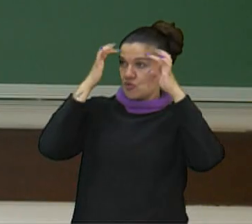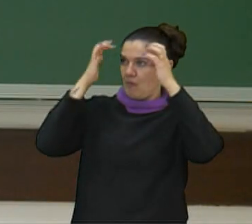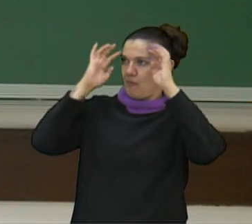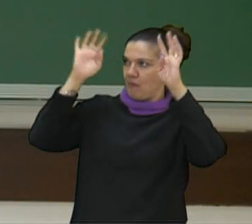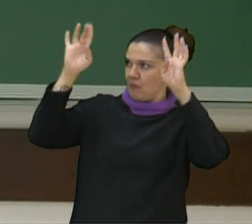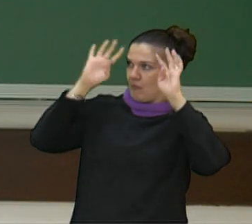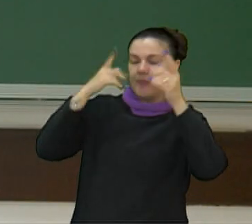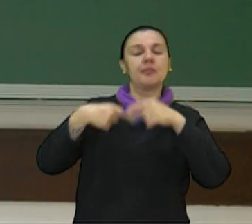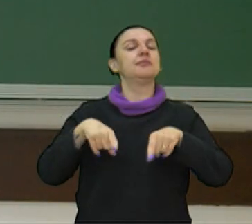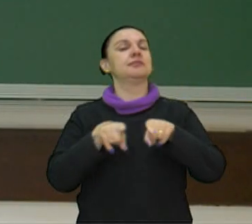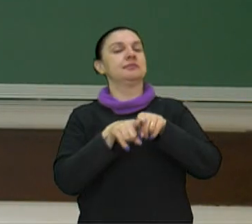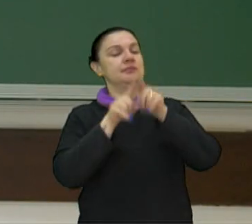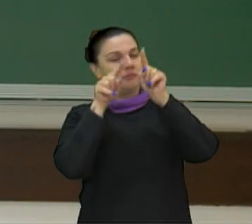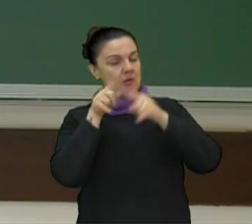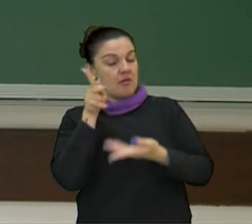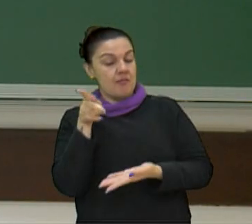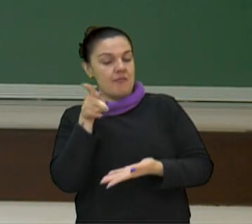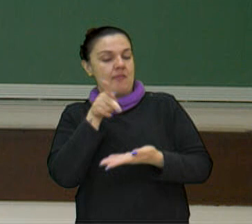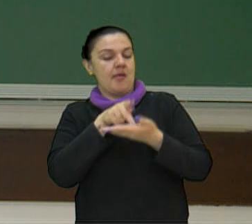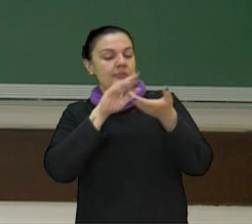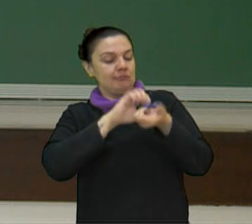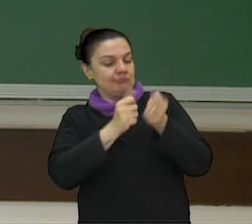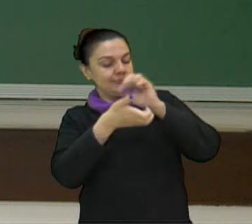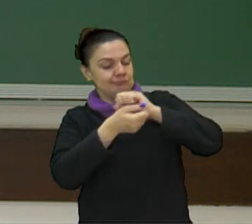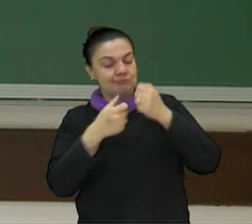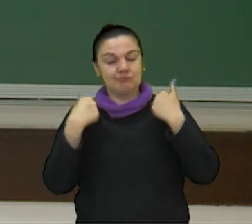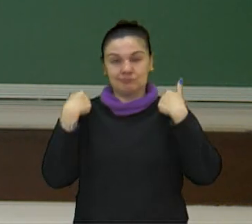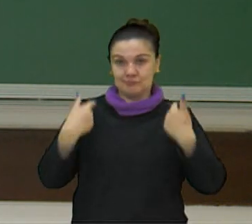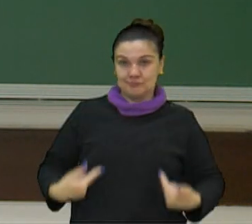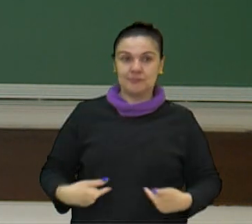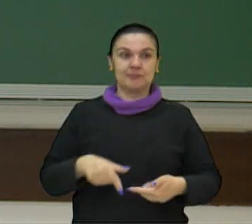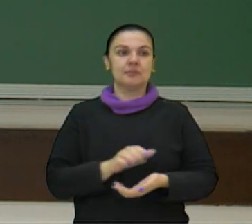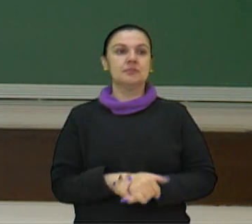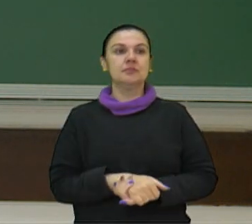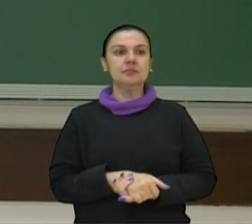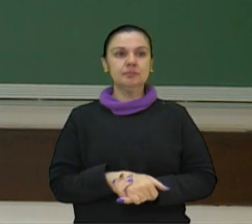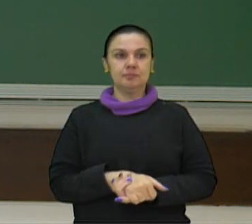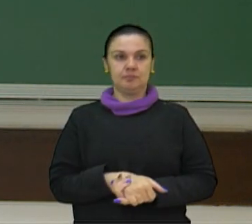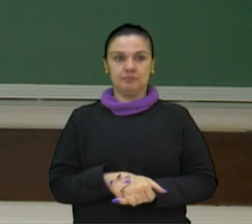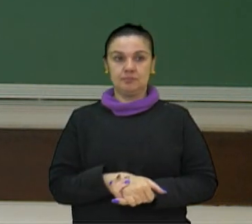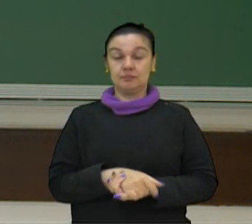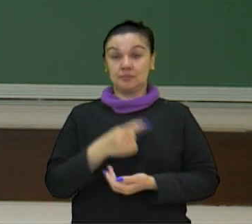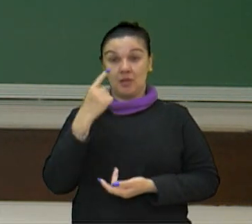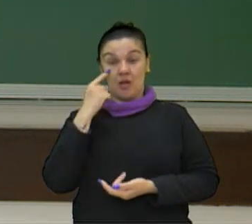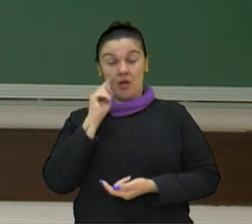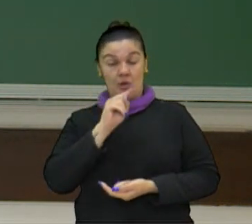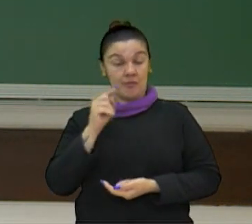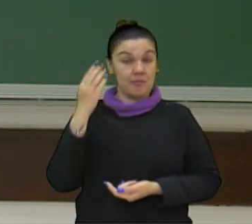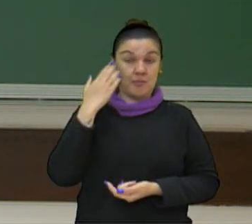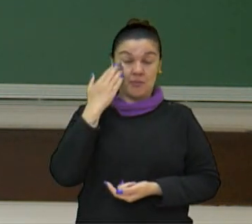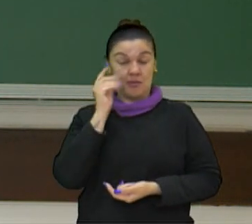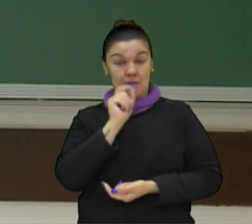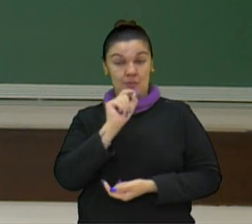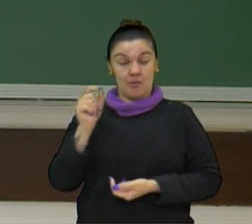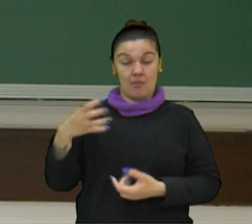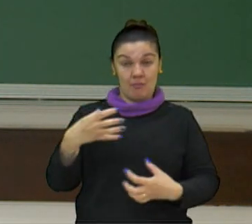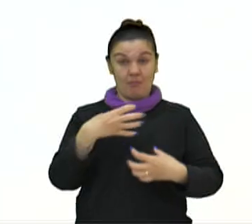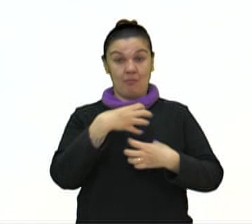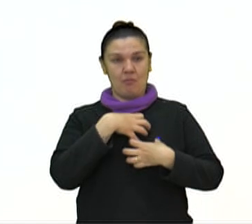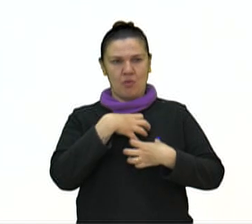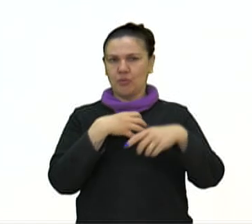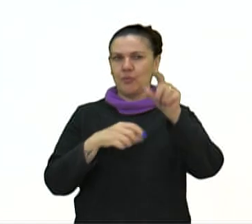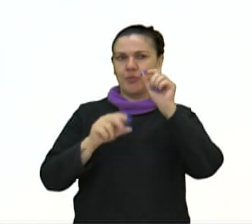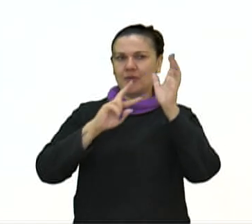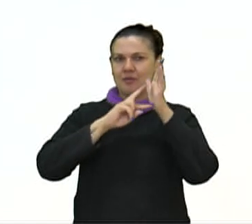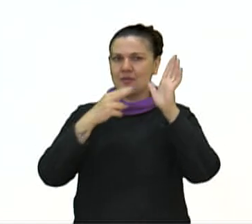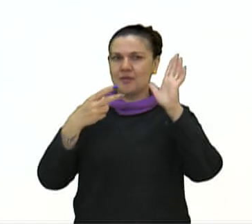Deus também é esta realidade física que nos cerca. Agora vamos entender o que é modo. Modo é